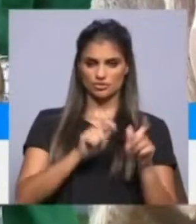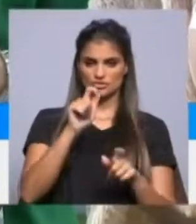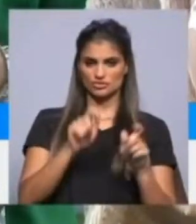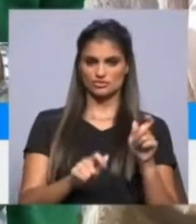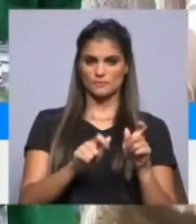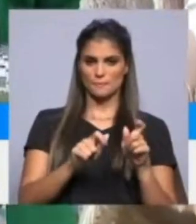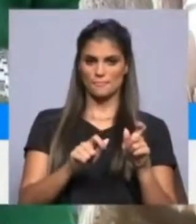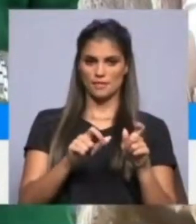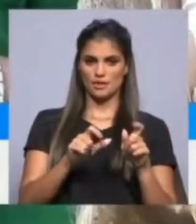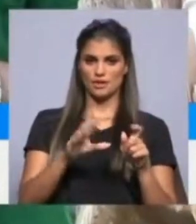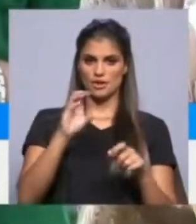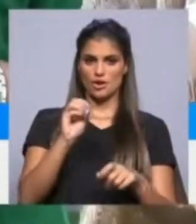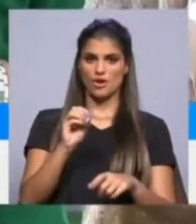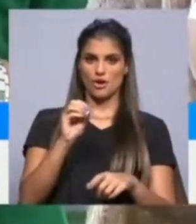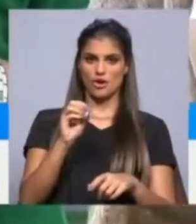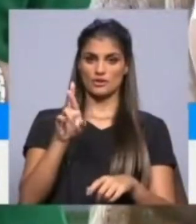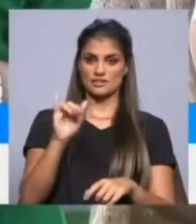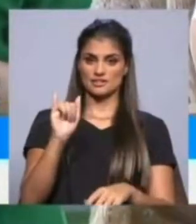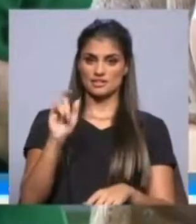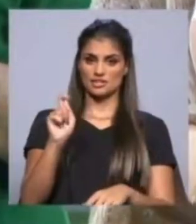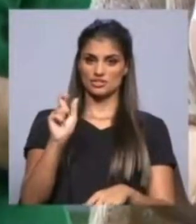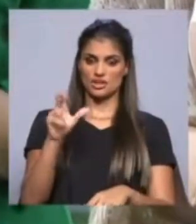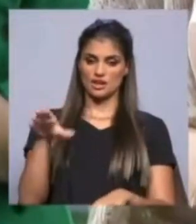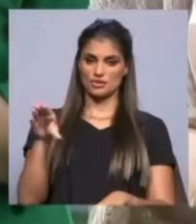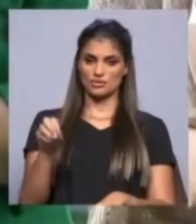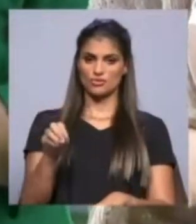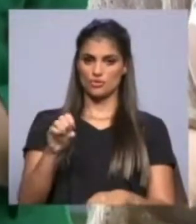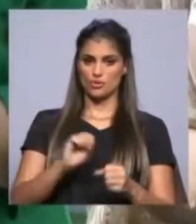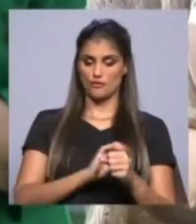de terem oxigênio quando estiveram com Covid.